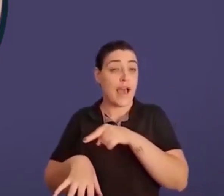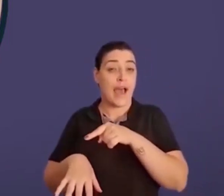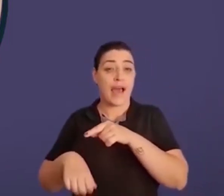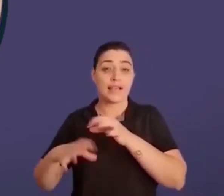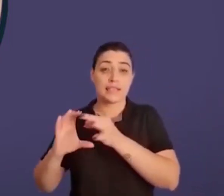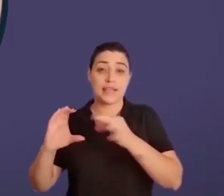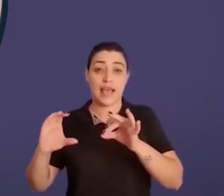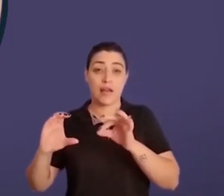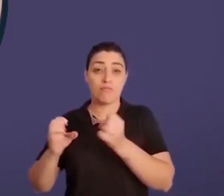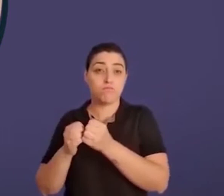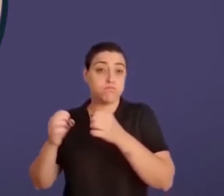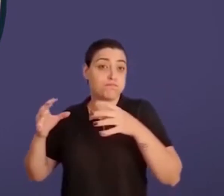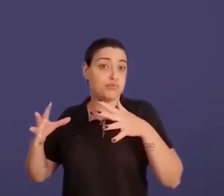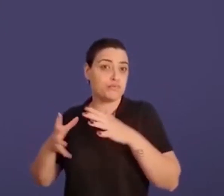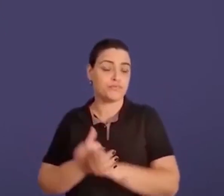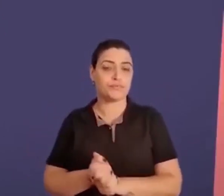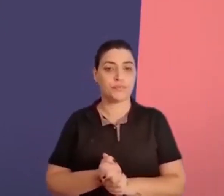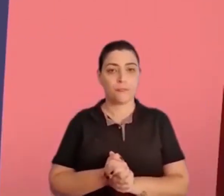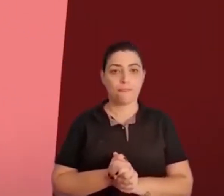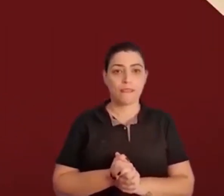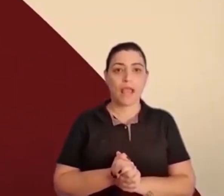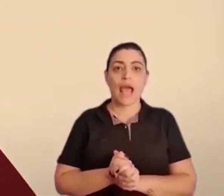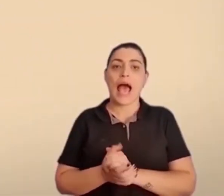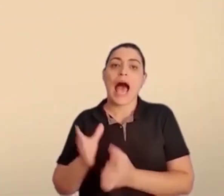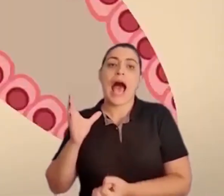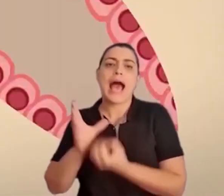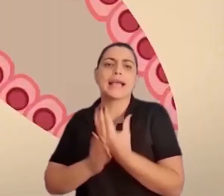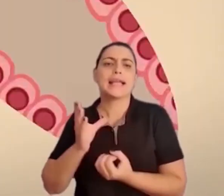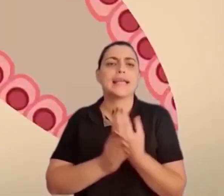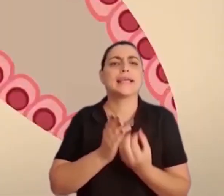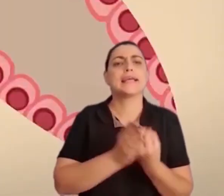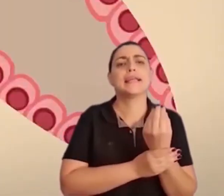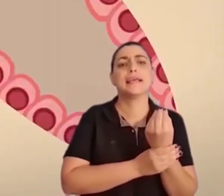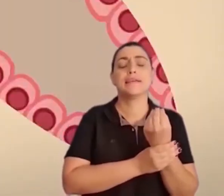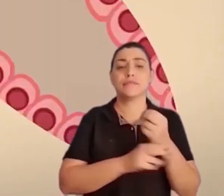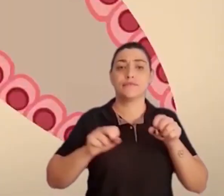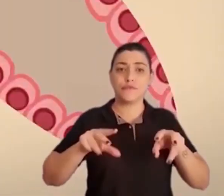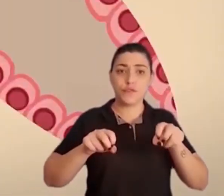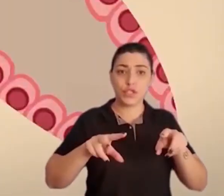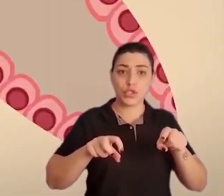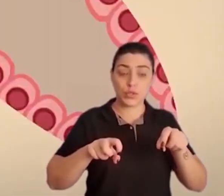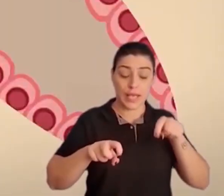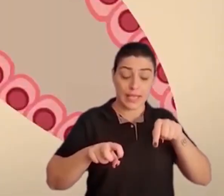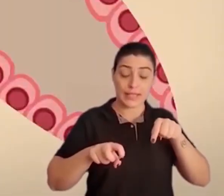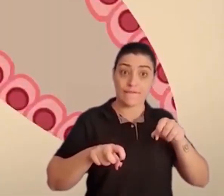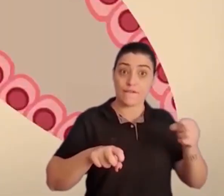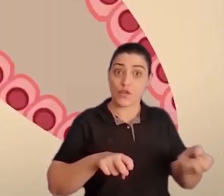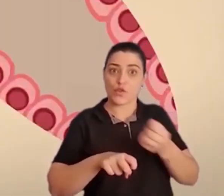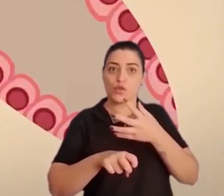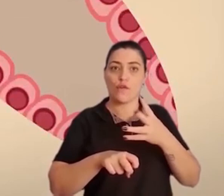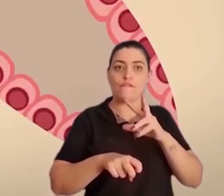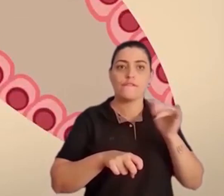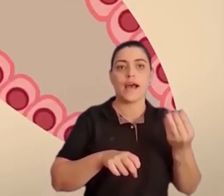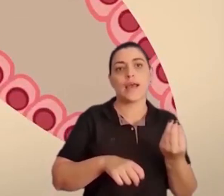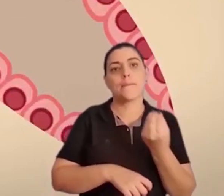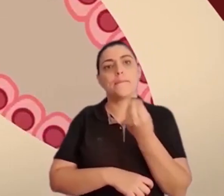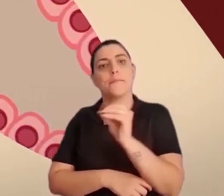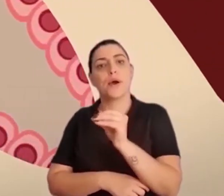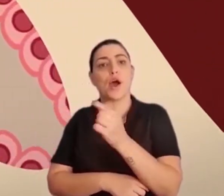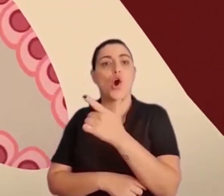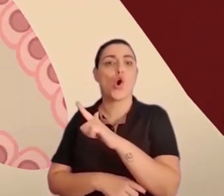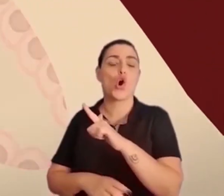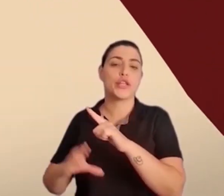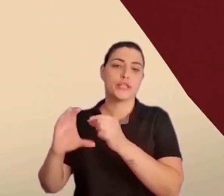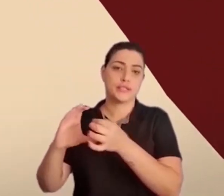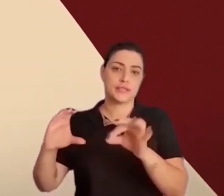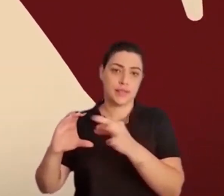processo, são formadas novas partículas virais, que acabam saindo dessa célula e repetindo o processo inicial, atacando outras.